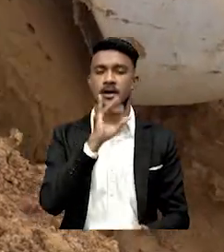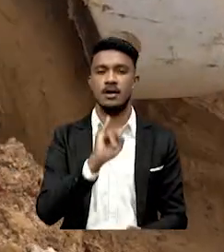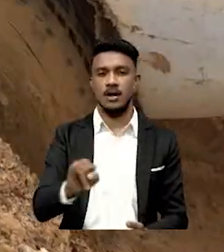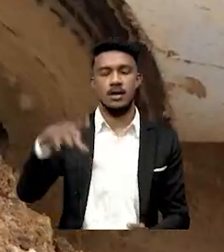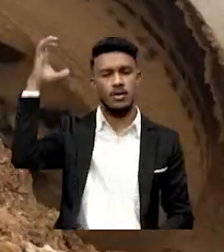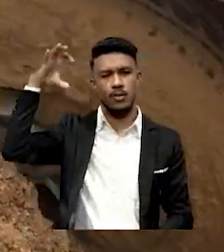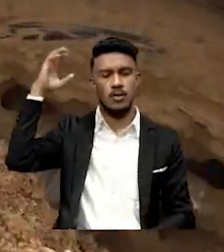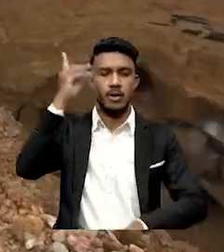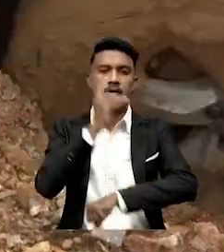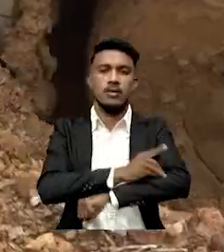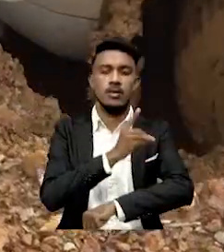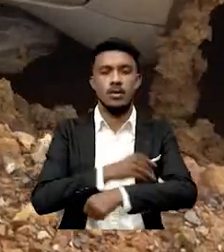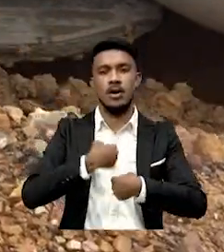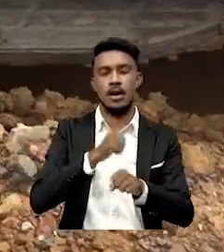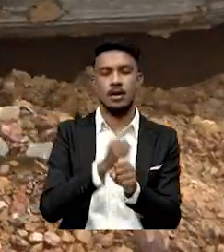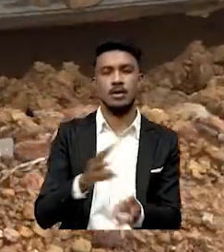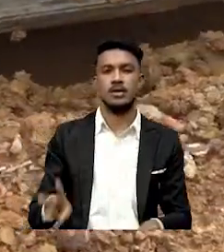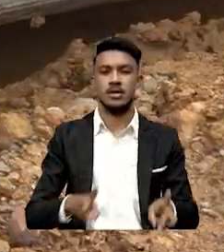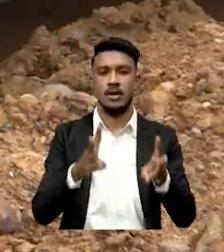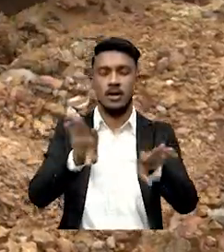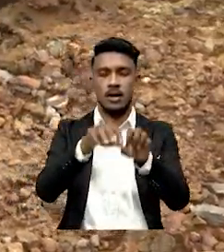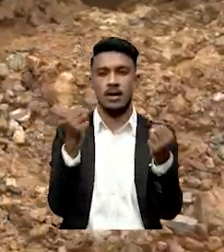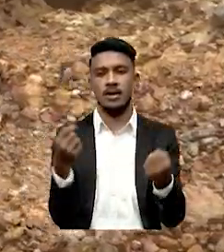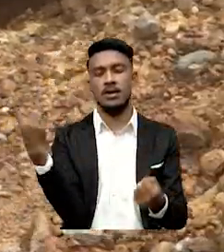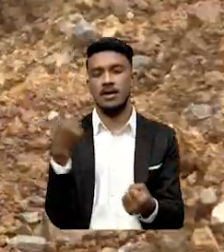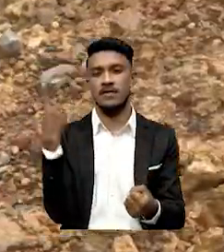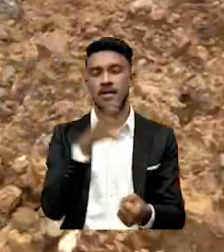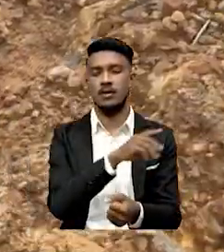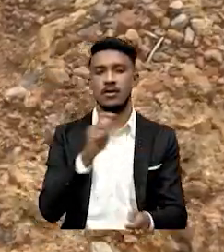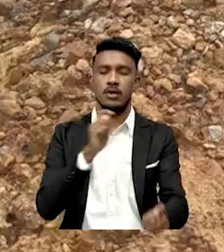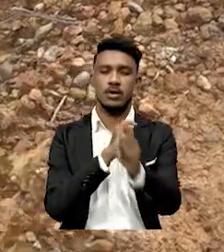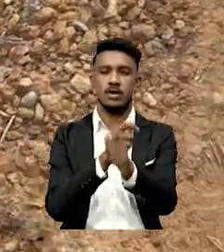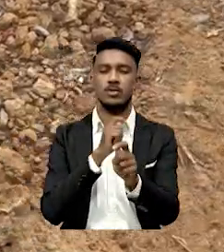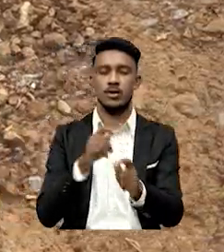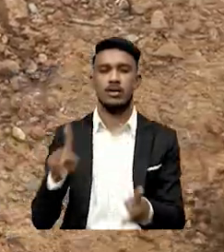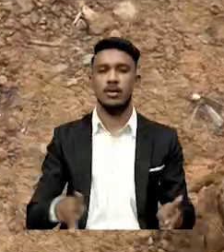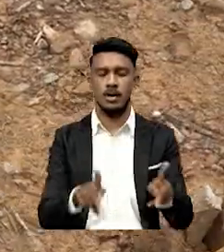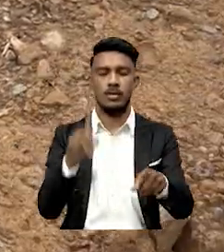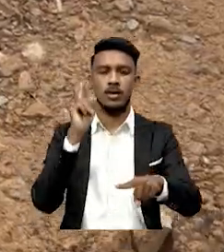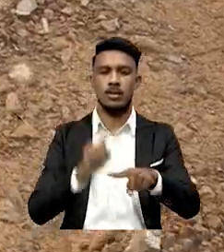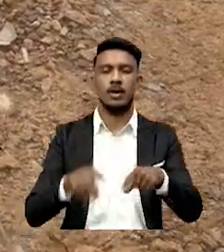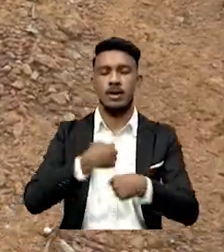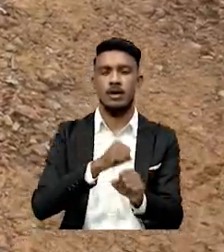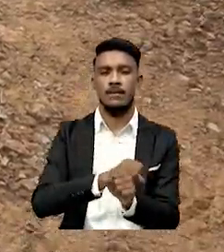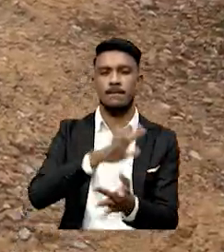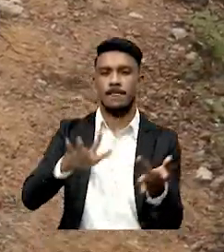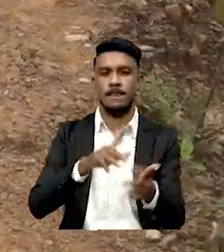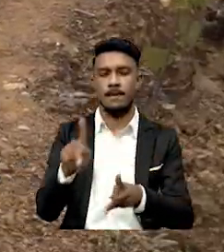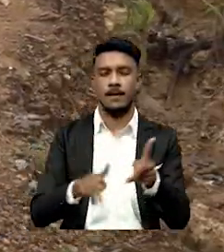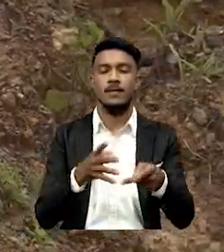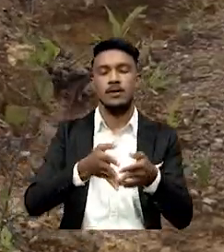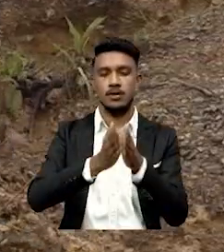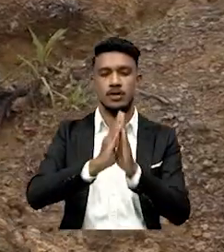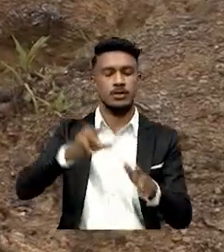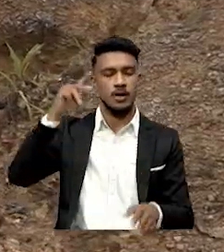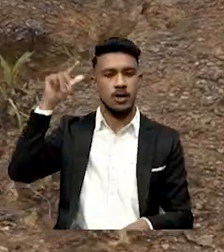prejudika kondisaun estrada aumenta at bebek no transporte publiku labele halo movimento. Comunidade exige para o governo